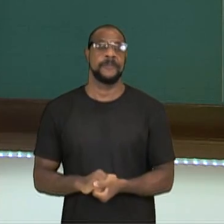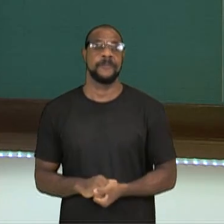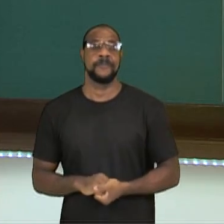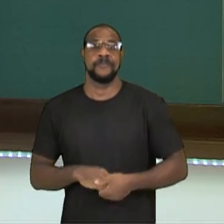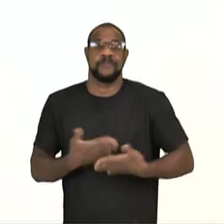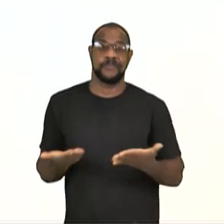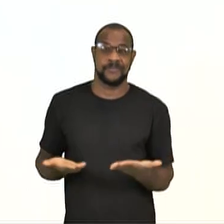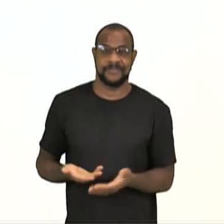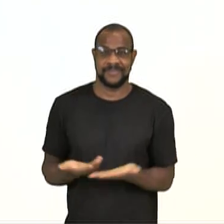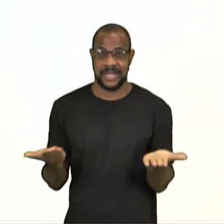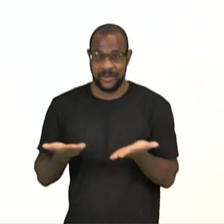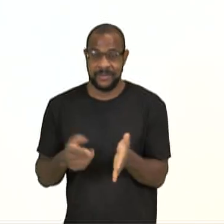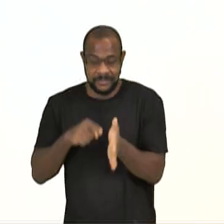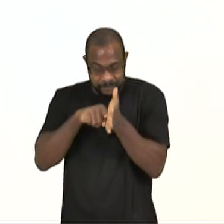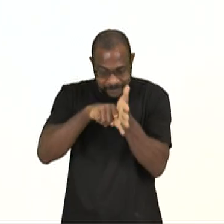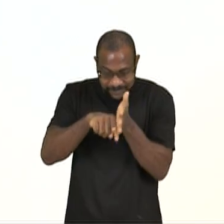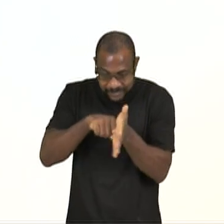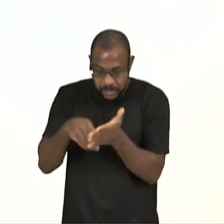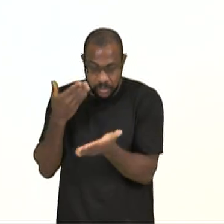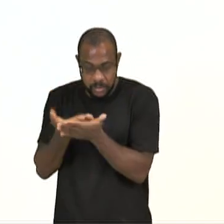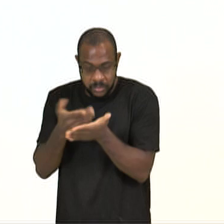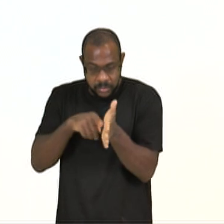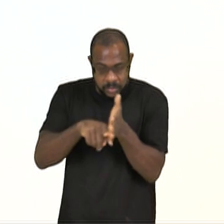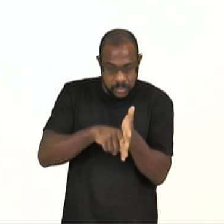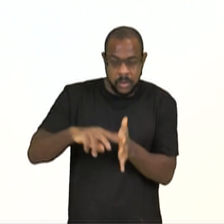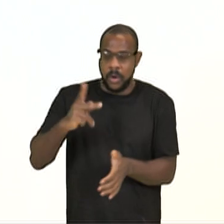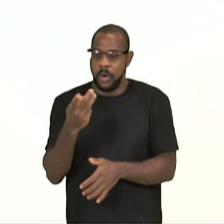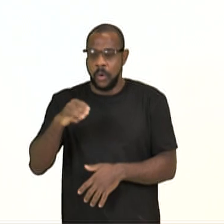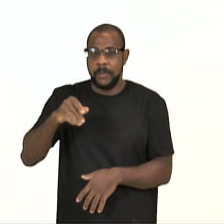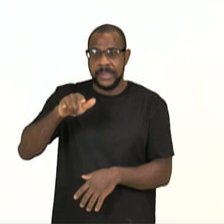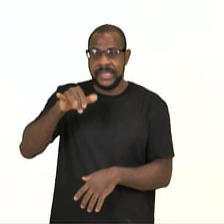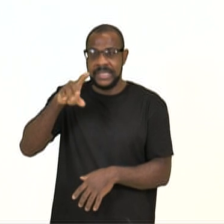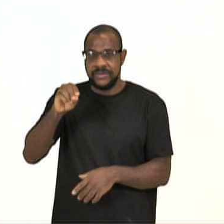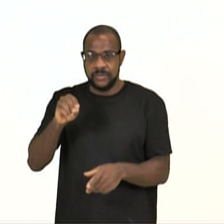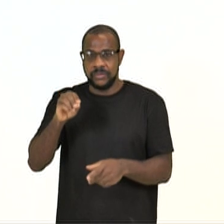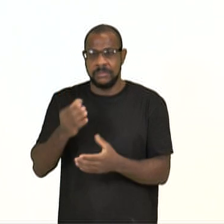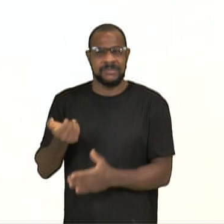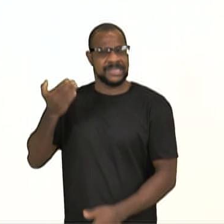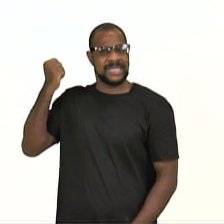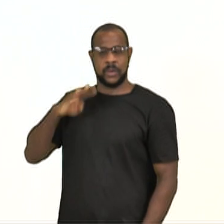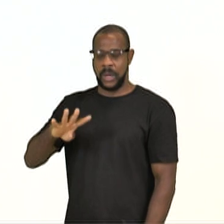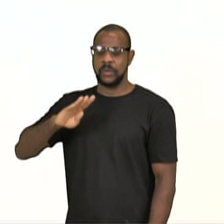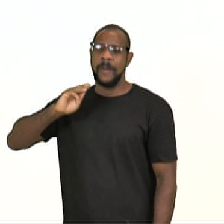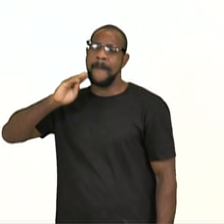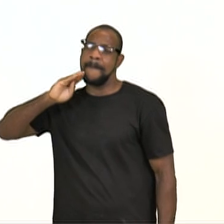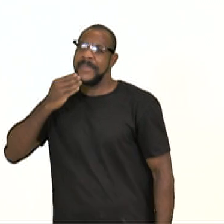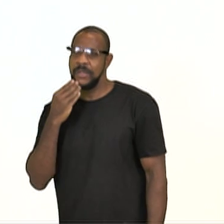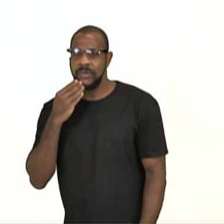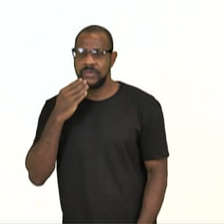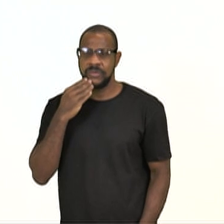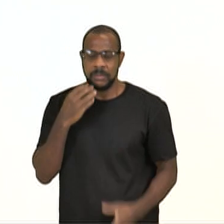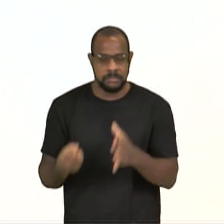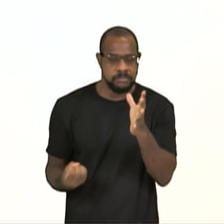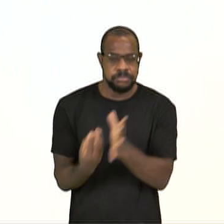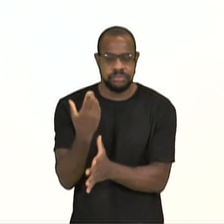Segundo os estudiosos, os hominídeos, há cerca de 4 milhões de anos atrás, teriam habitado qual